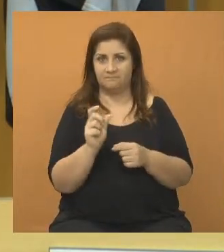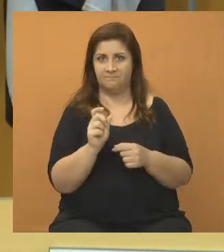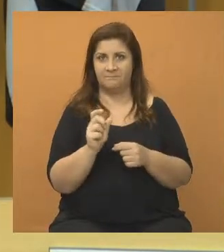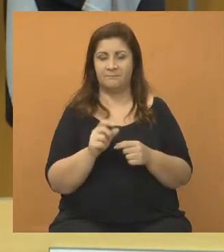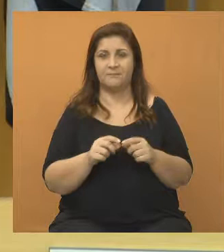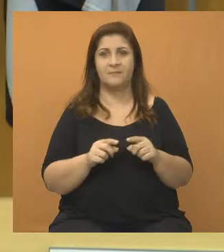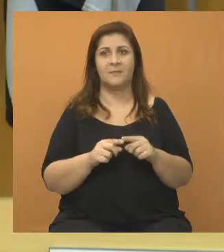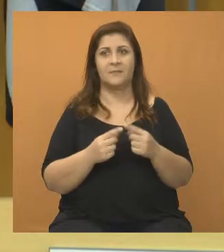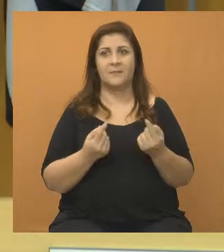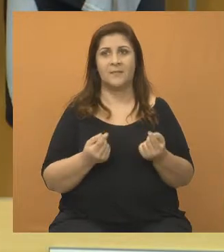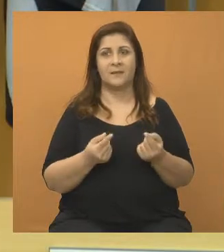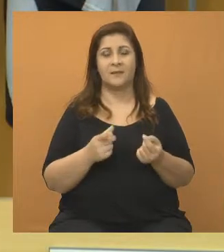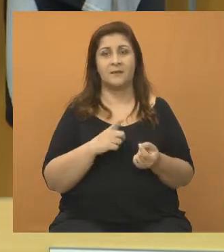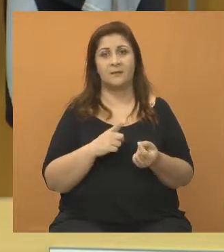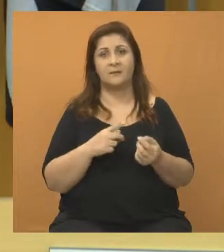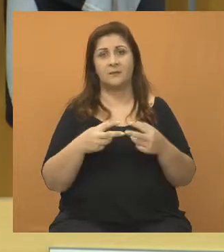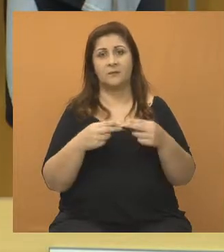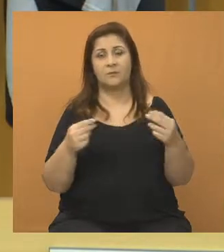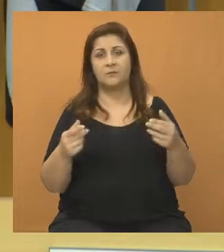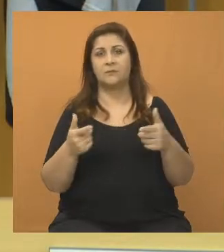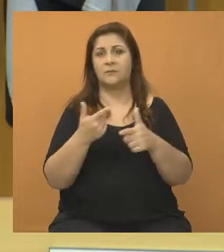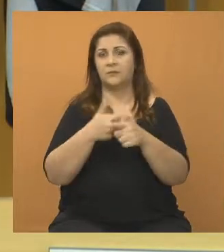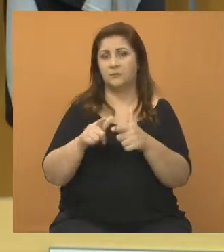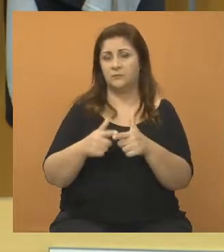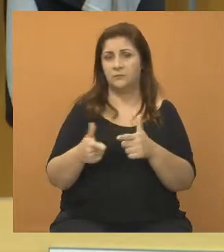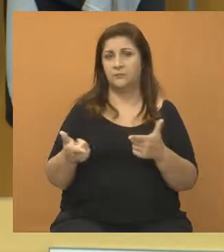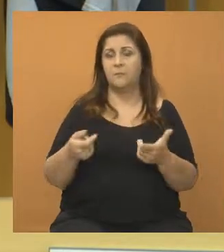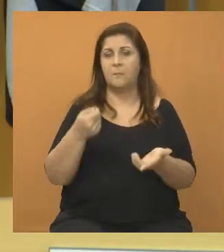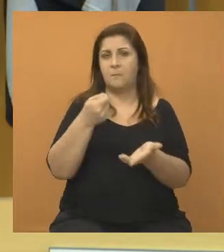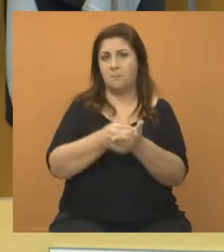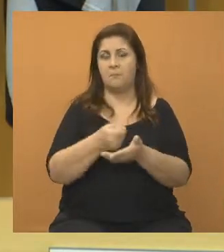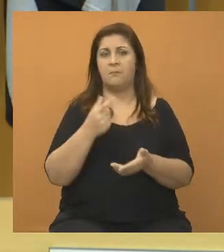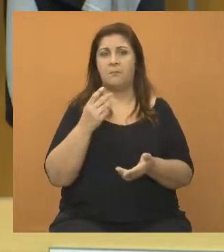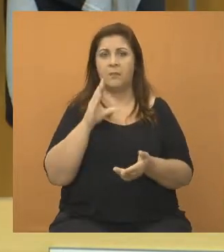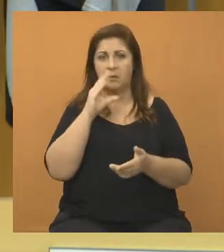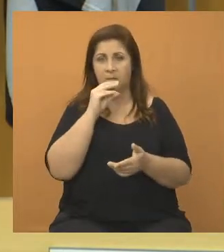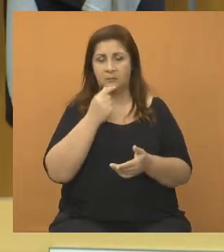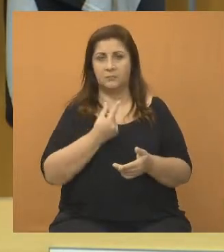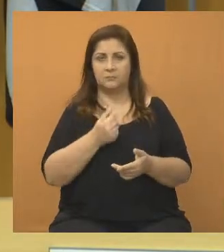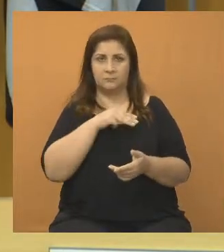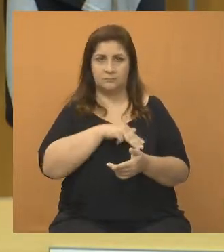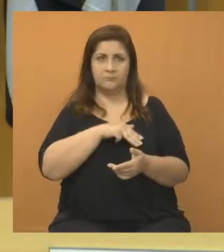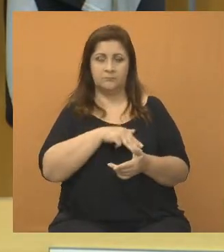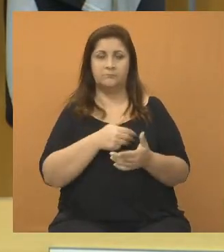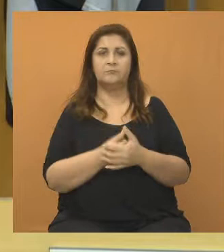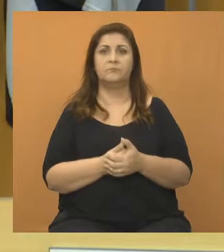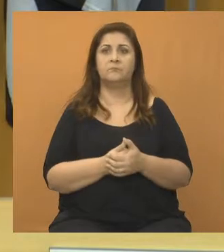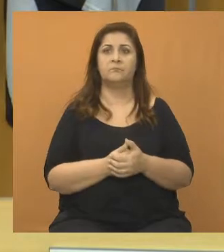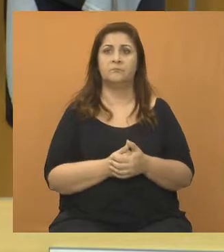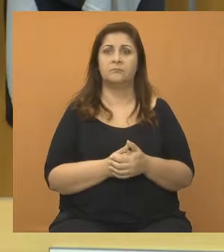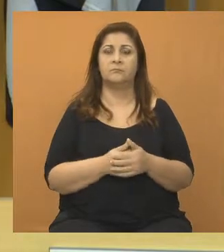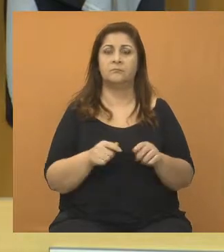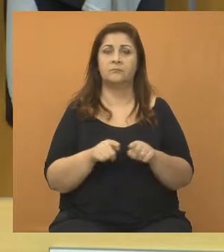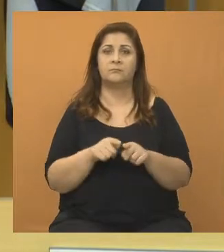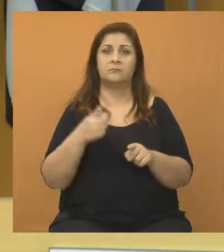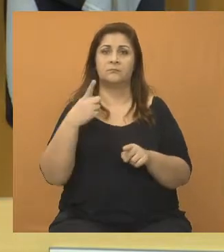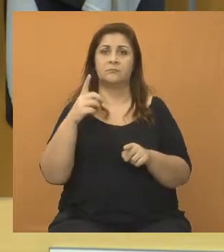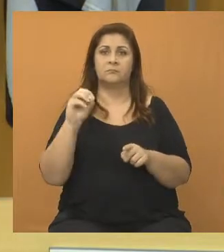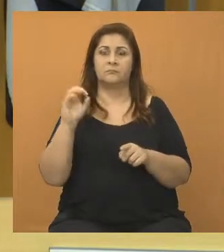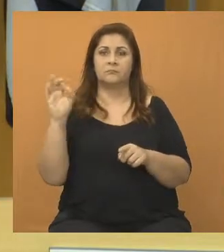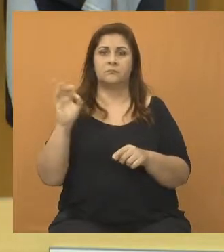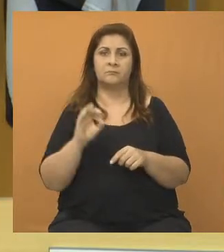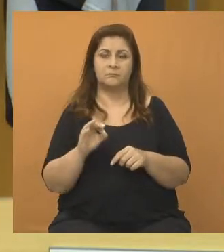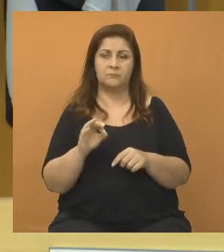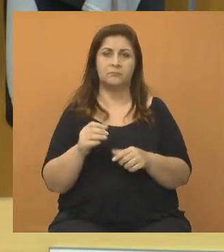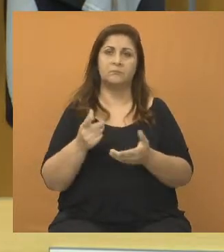Então, e o resto você vai dividir entre folha, né, em torno de 10%, e esses 10% para esses outros projetos, né,